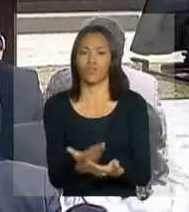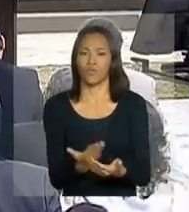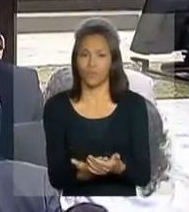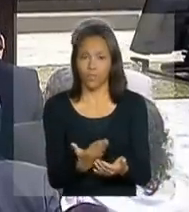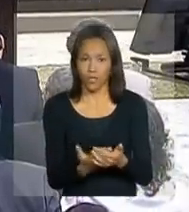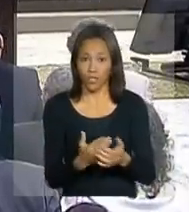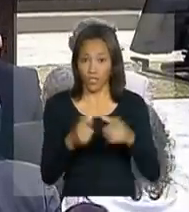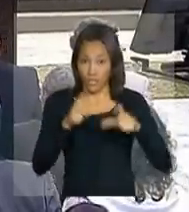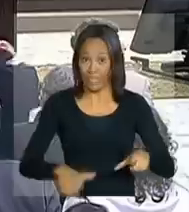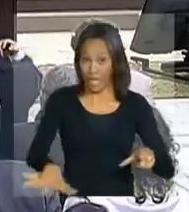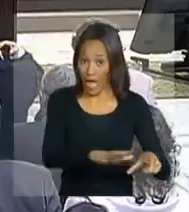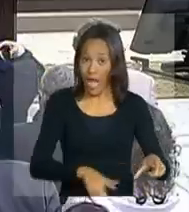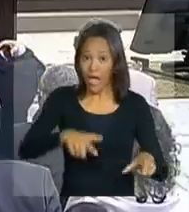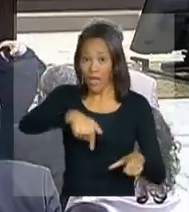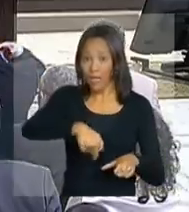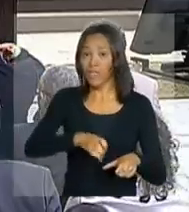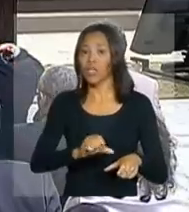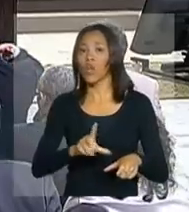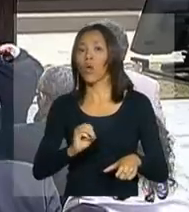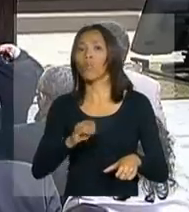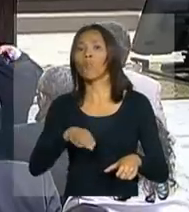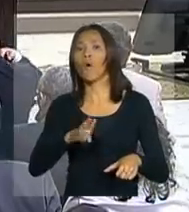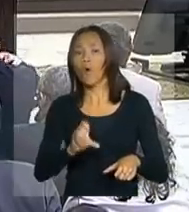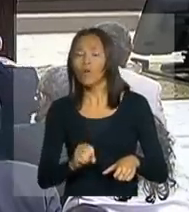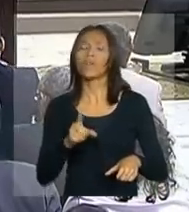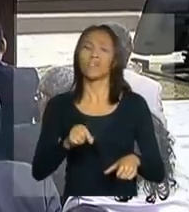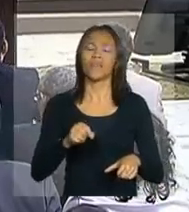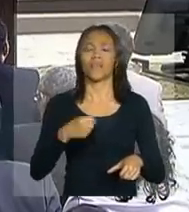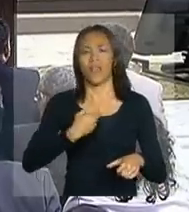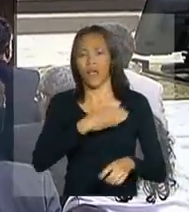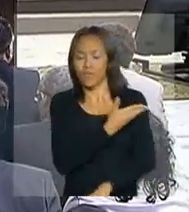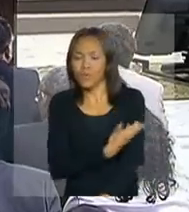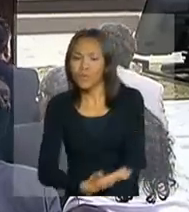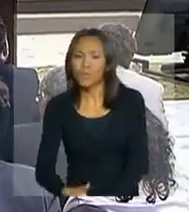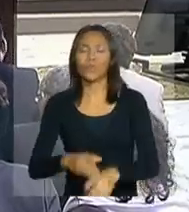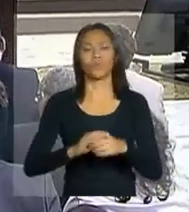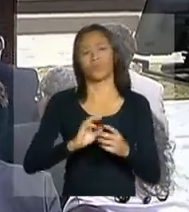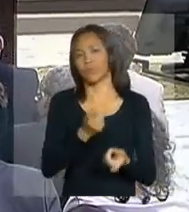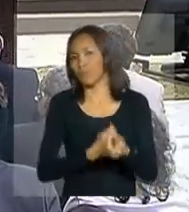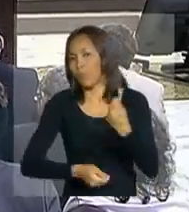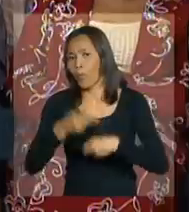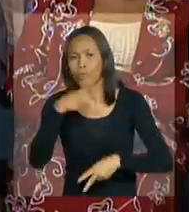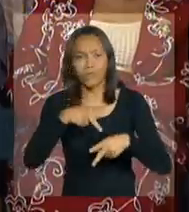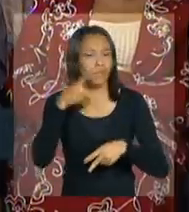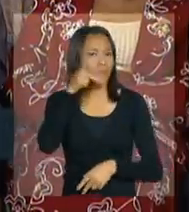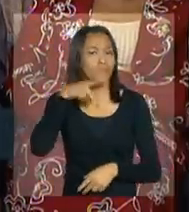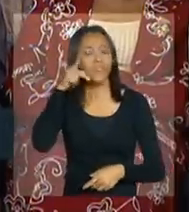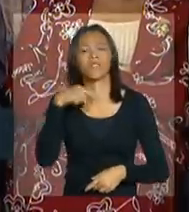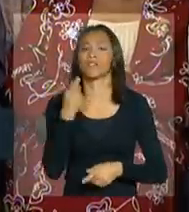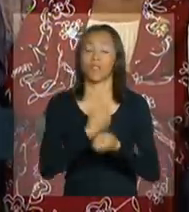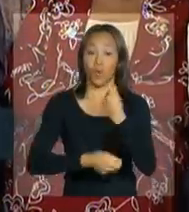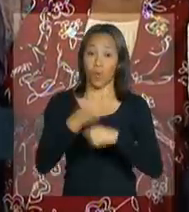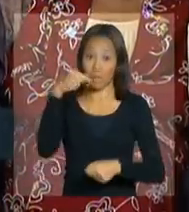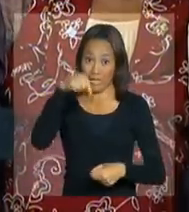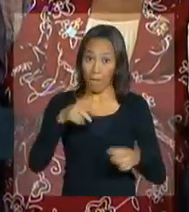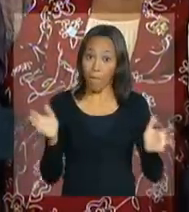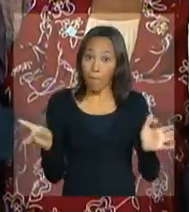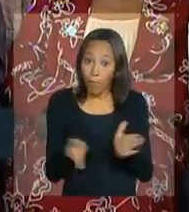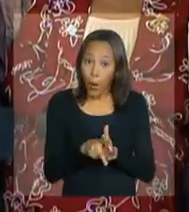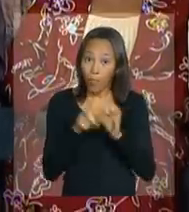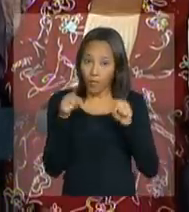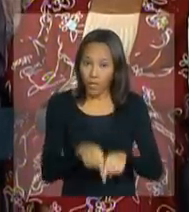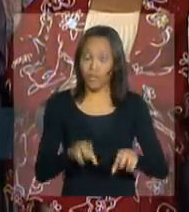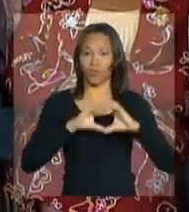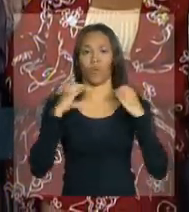quilombolas considerem as práticas socioculturais políticas e econômicas dessas comunidades bem como os